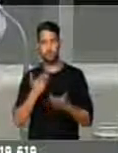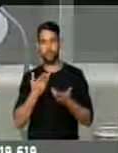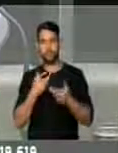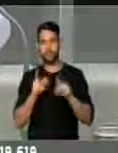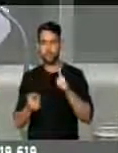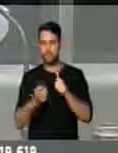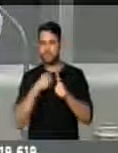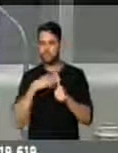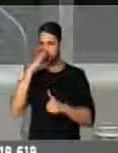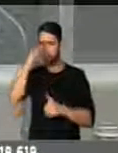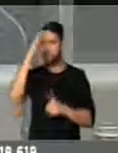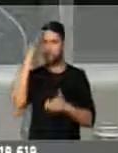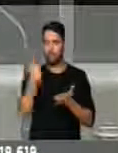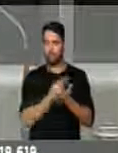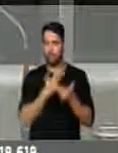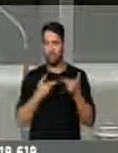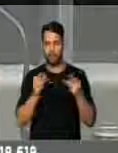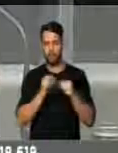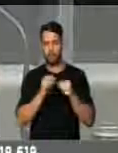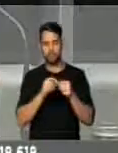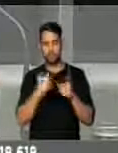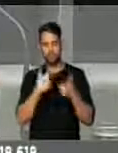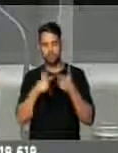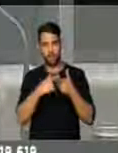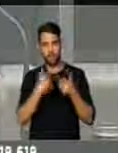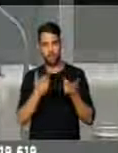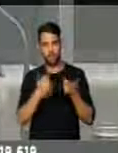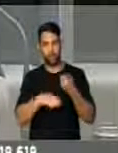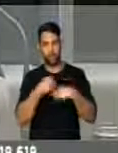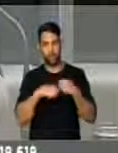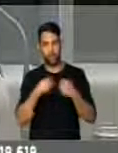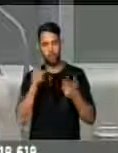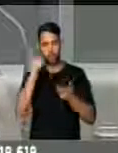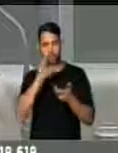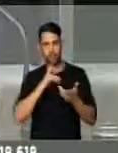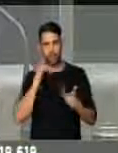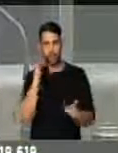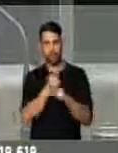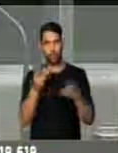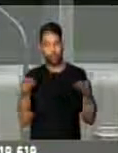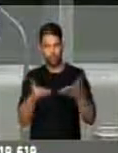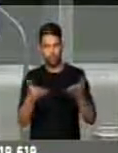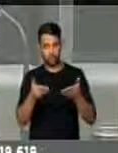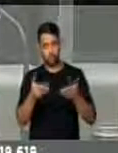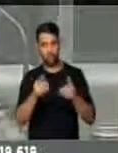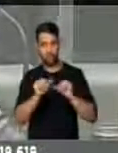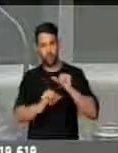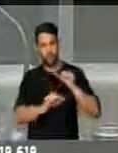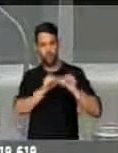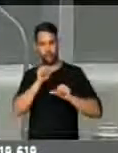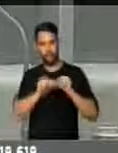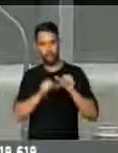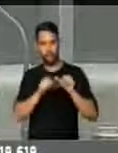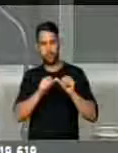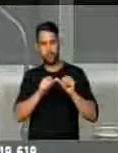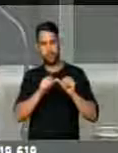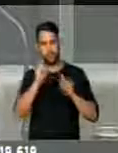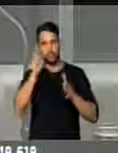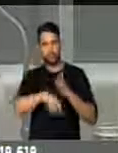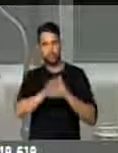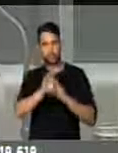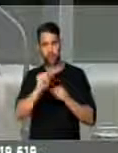das principais causas da grave crise que o país enfrenta hoje. Uma reforma tributária